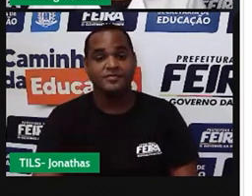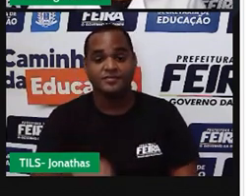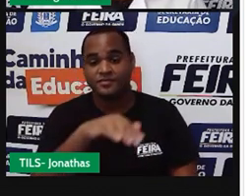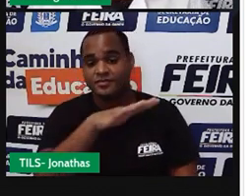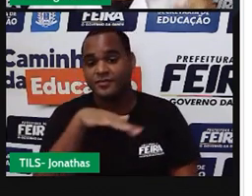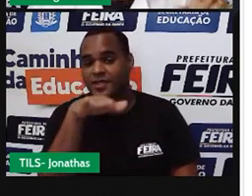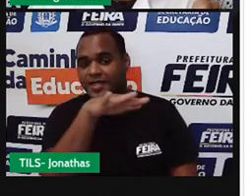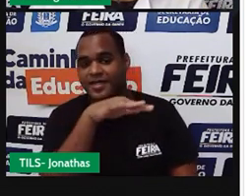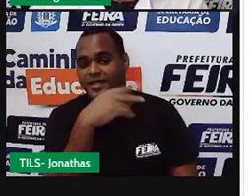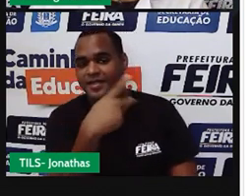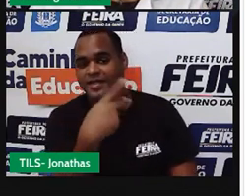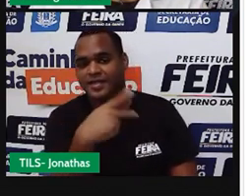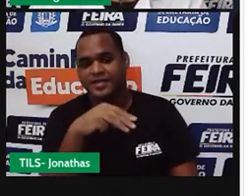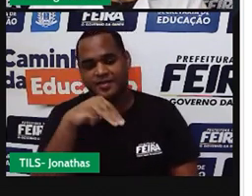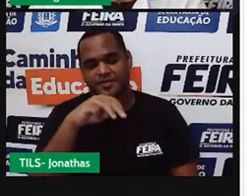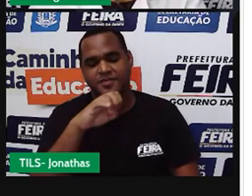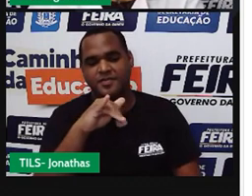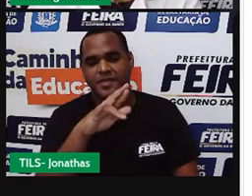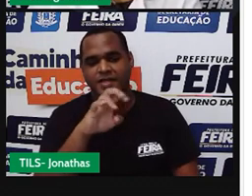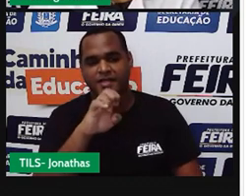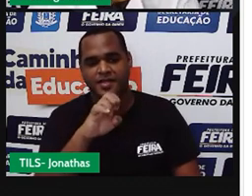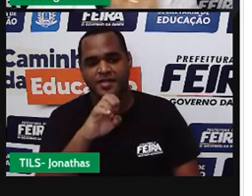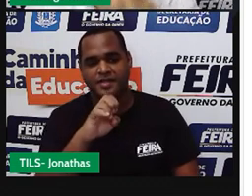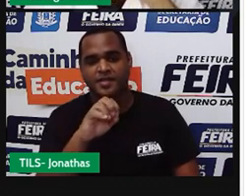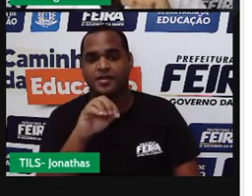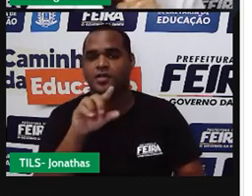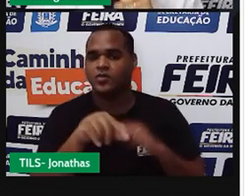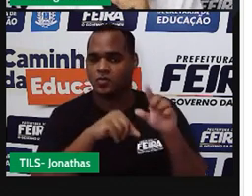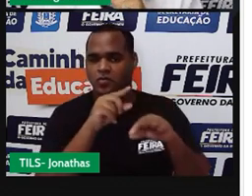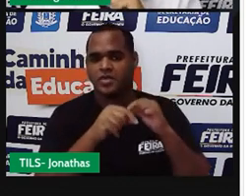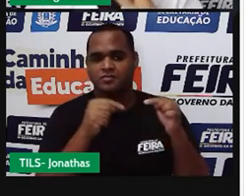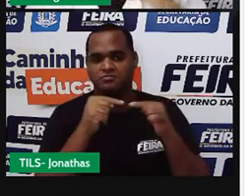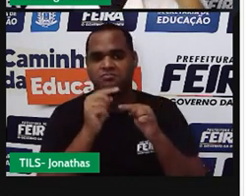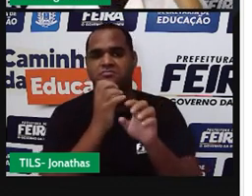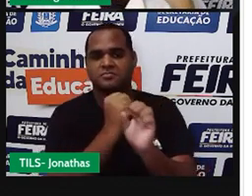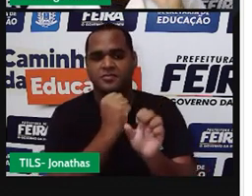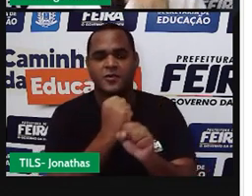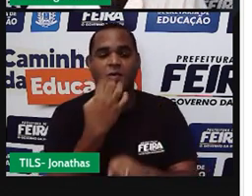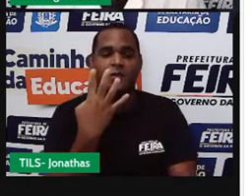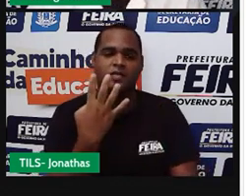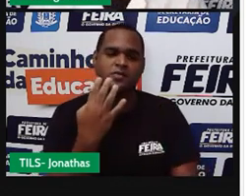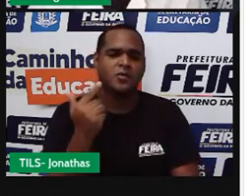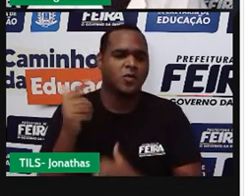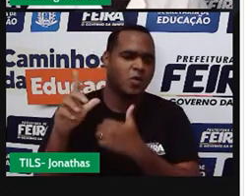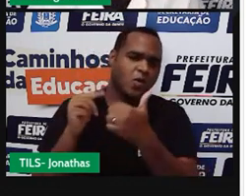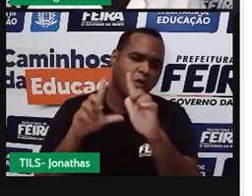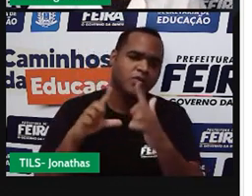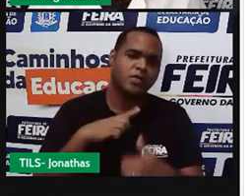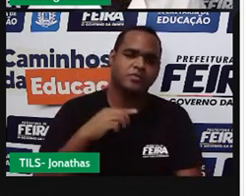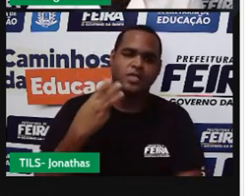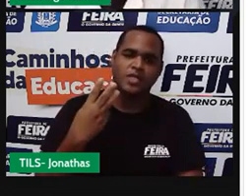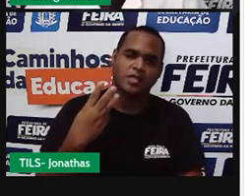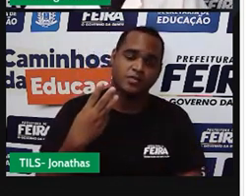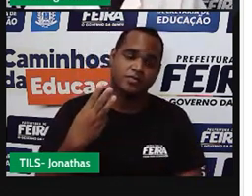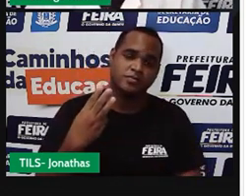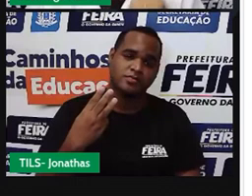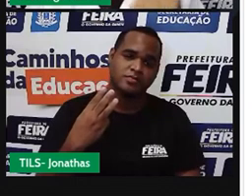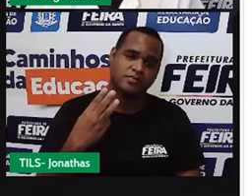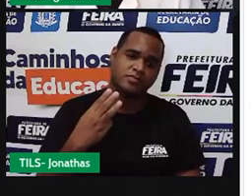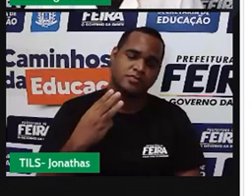quadrado de Meire com essas medidas que eu escolhi é quatro se você escolheu a medida três por exemplo